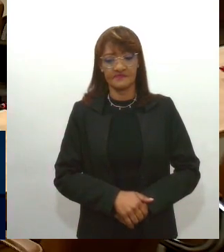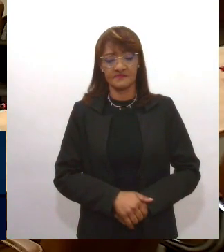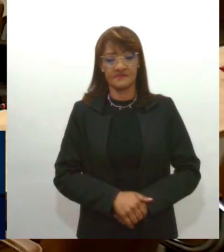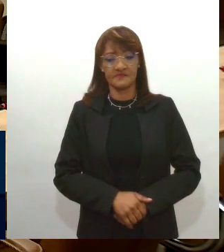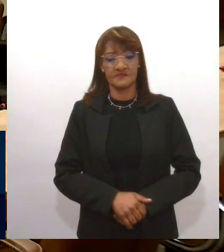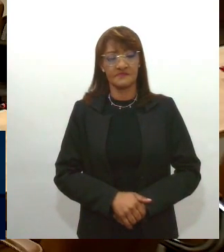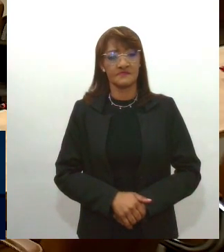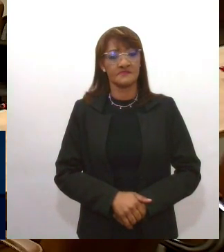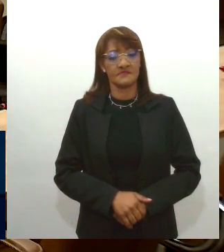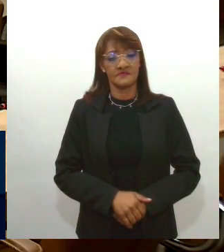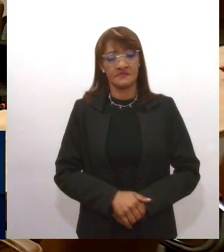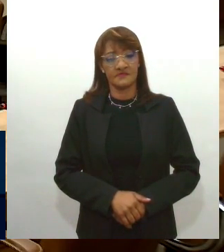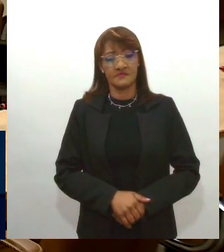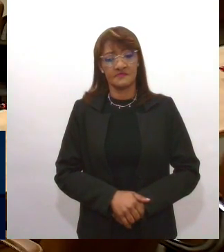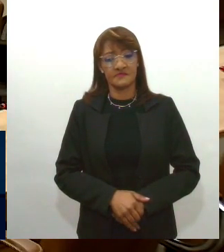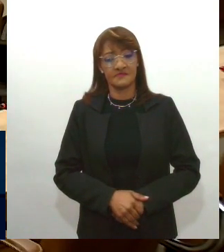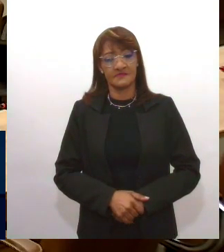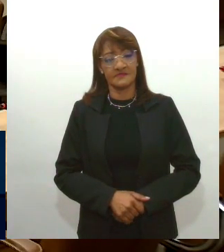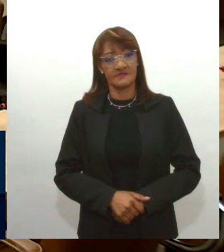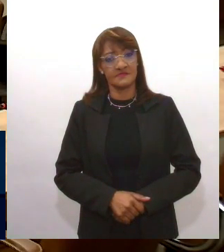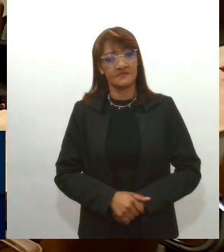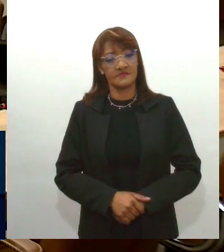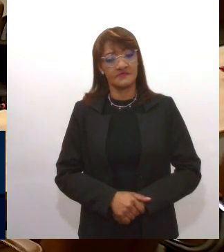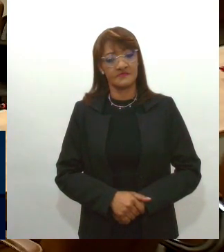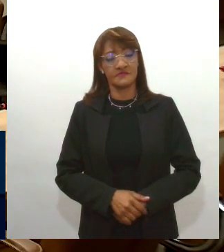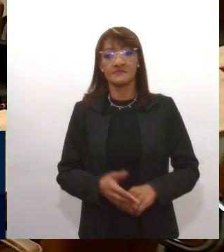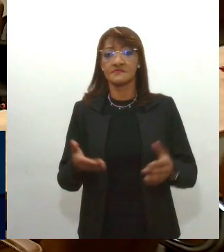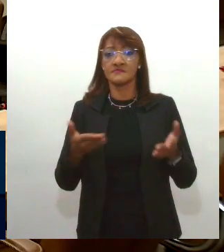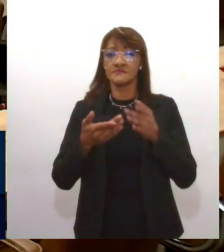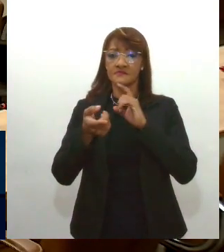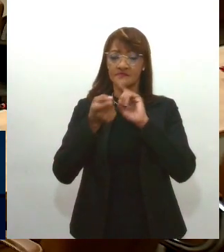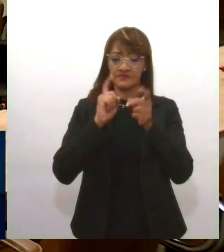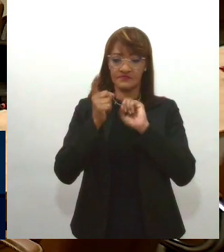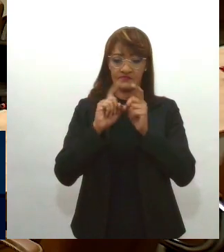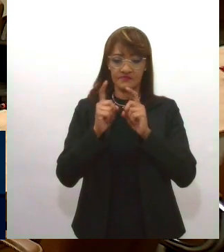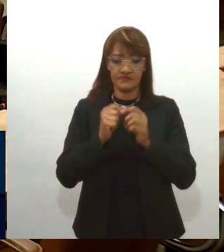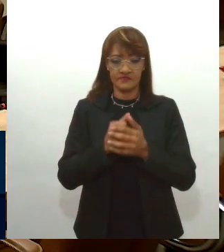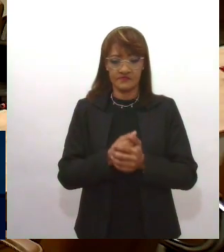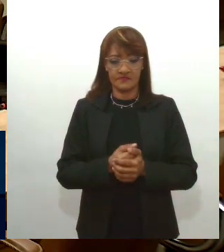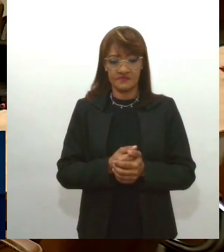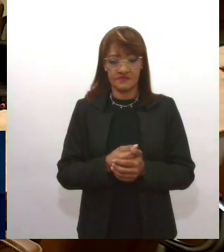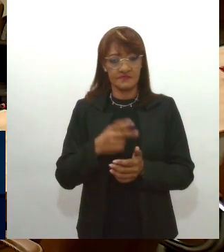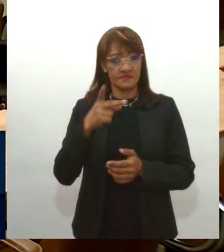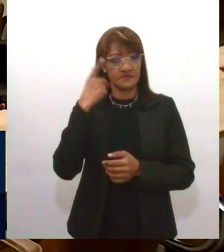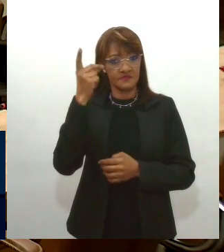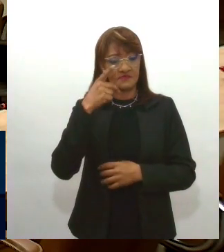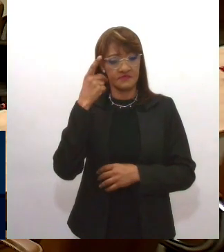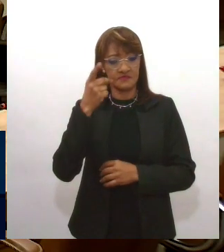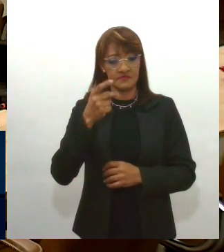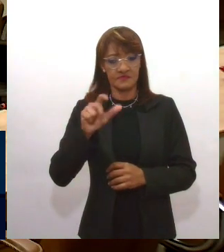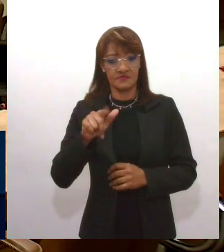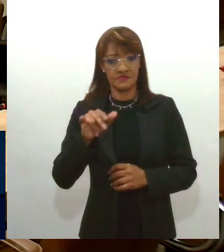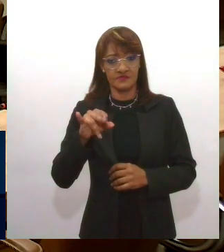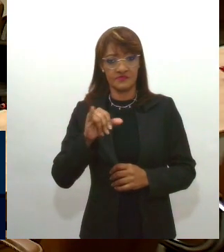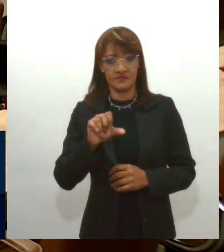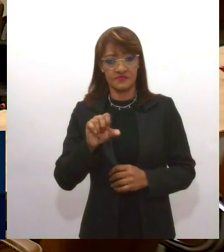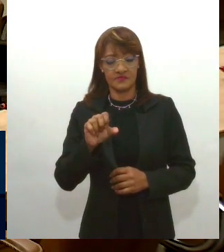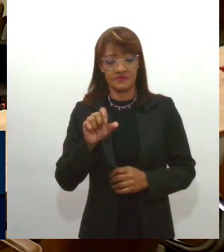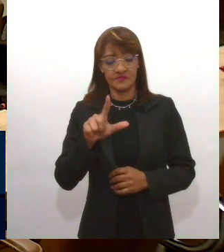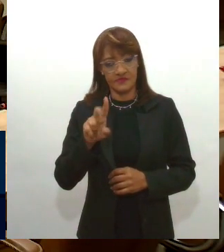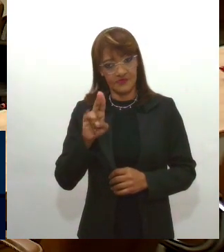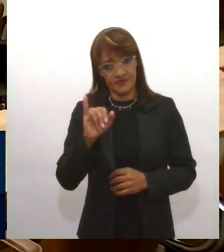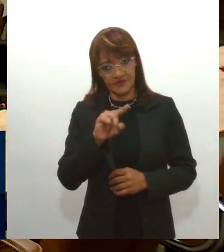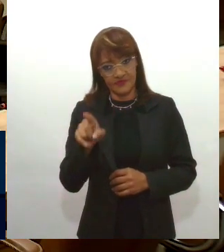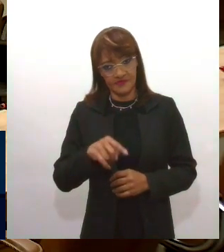presidente passamos ao pequeno expediente Deputado Luiz Fonseca primeiro orador do pequeno expediente